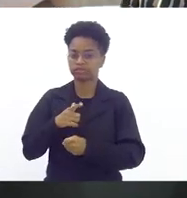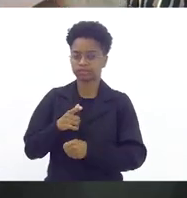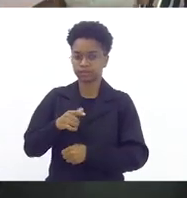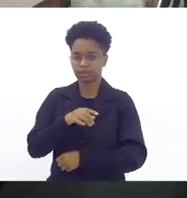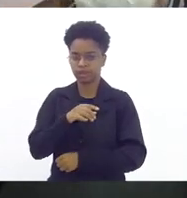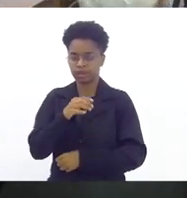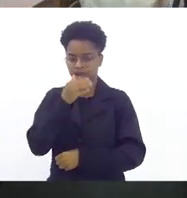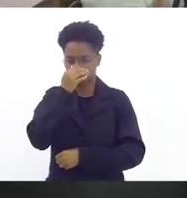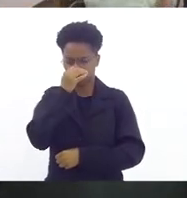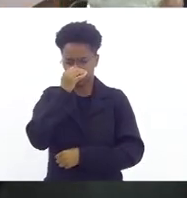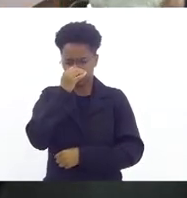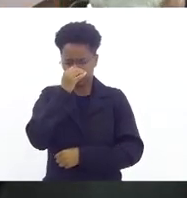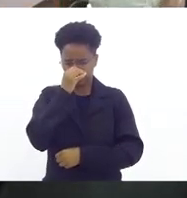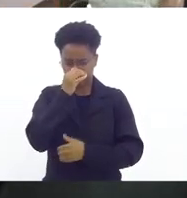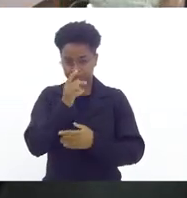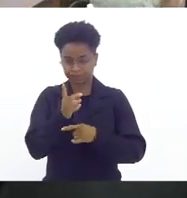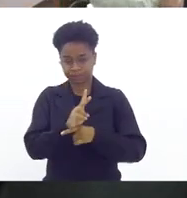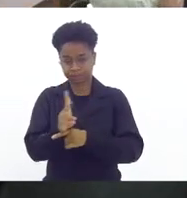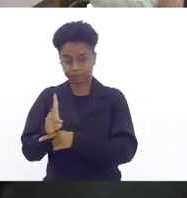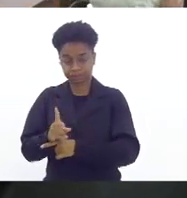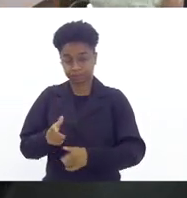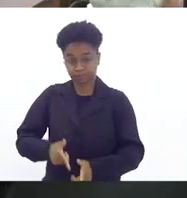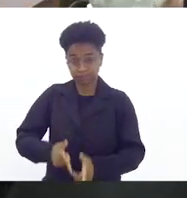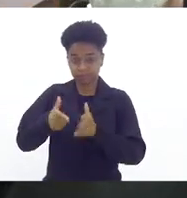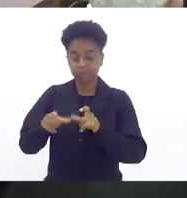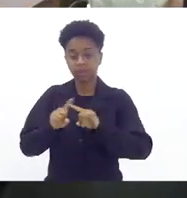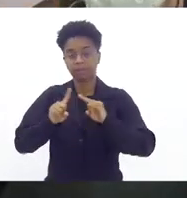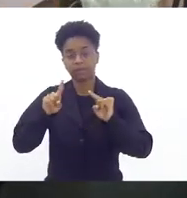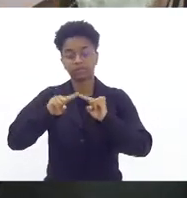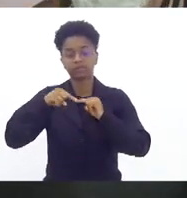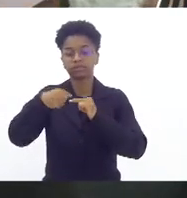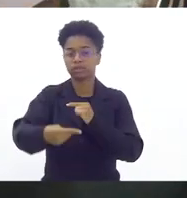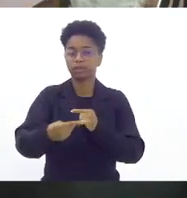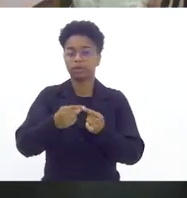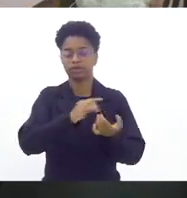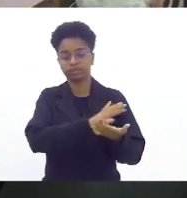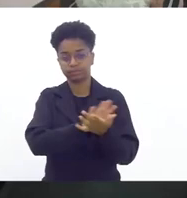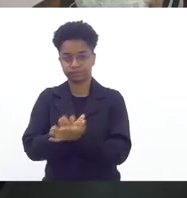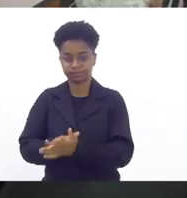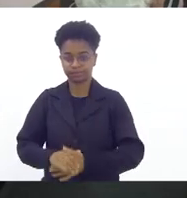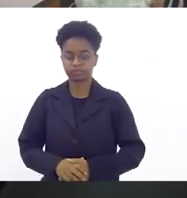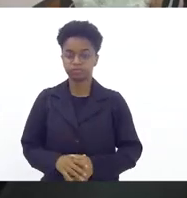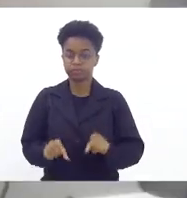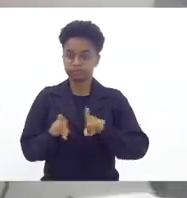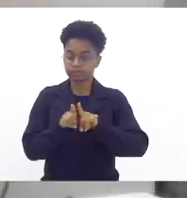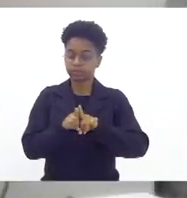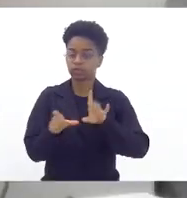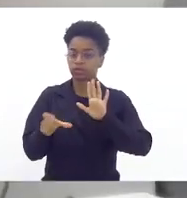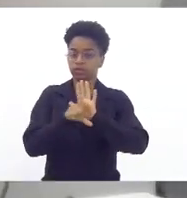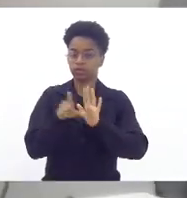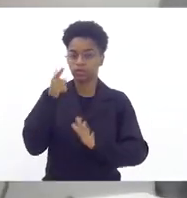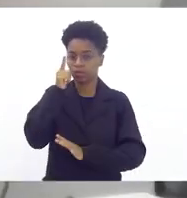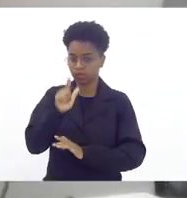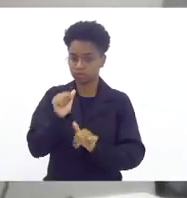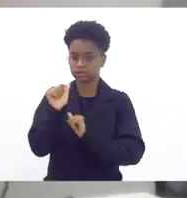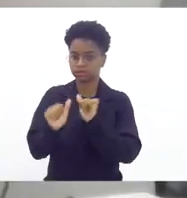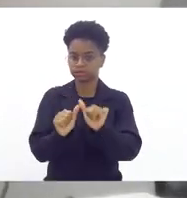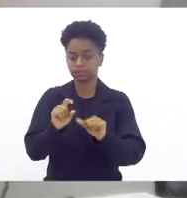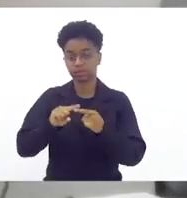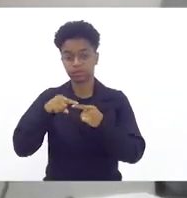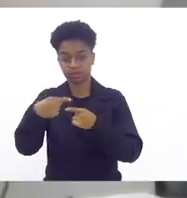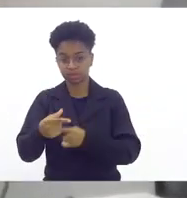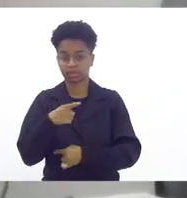uma coisa inacreditável e foram derrotados. E a lei foi renovada. Depois eu fiz também uma lei que era